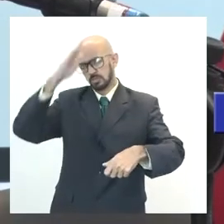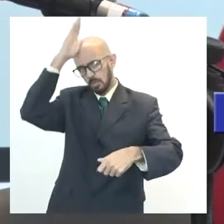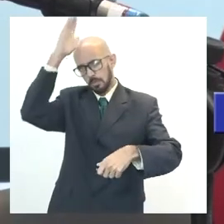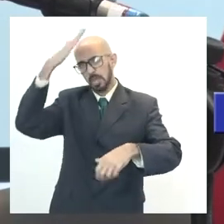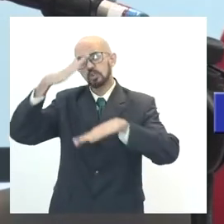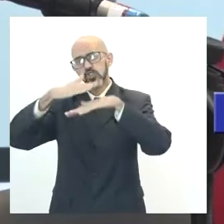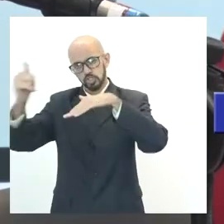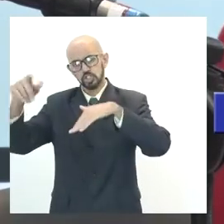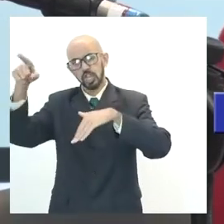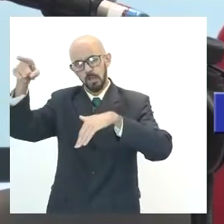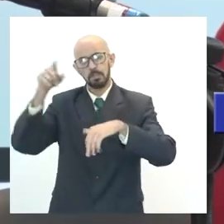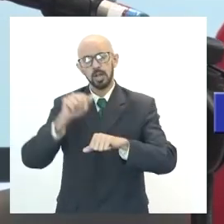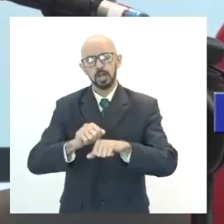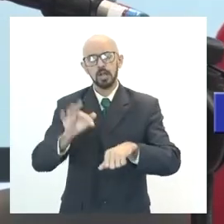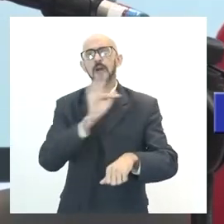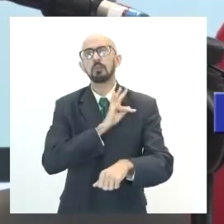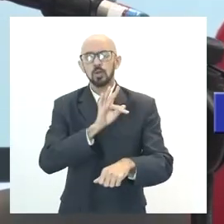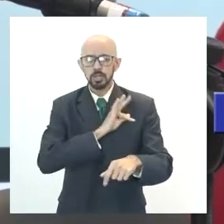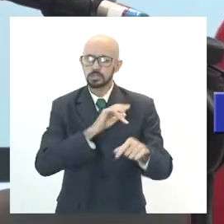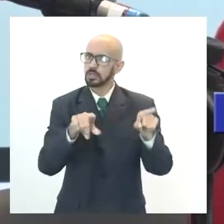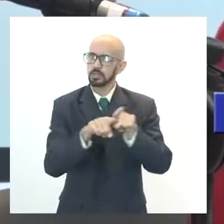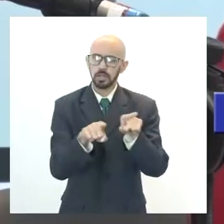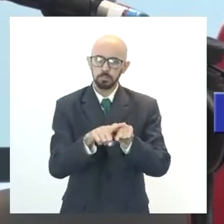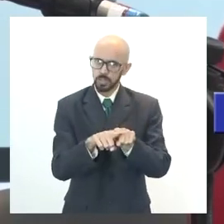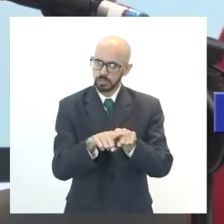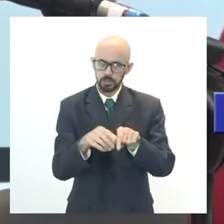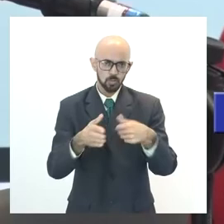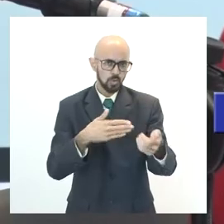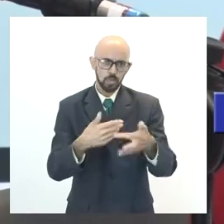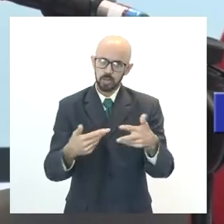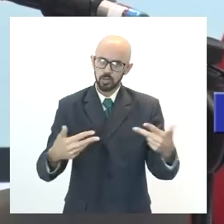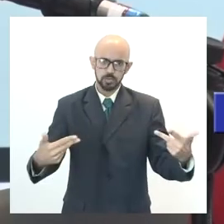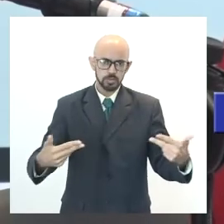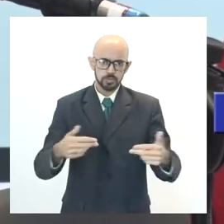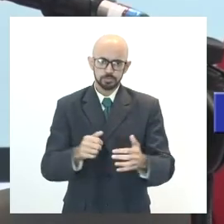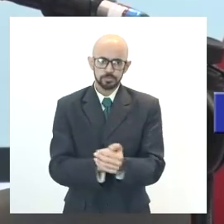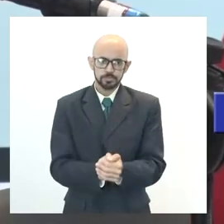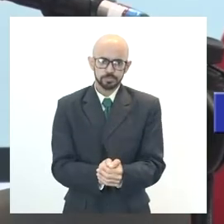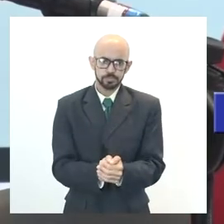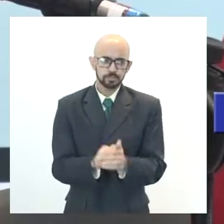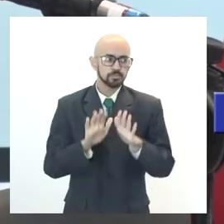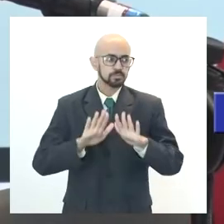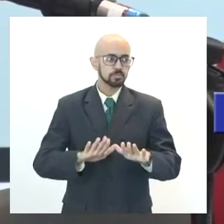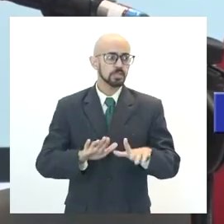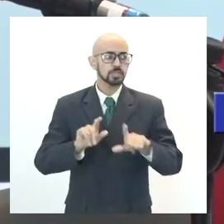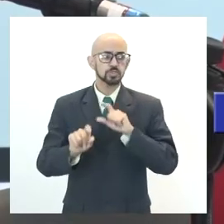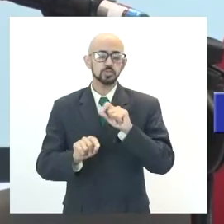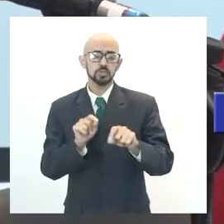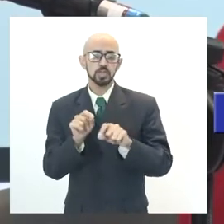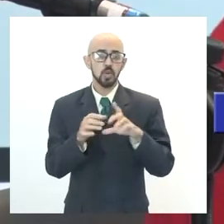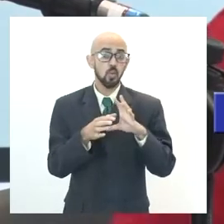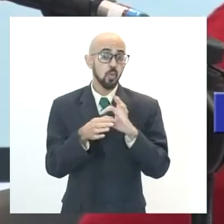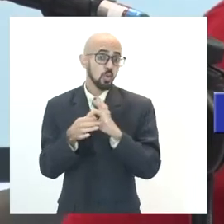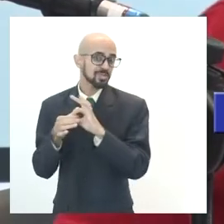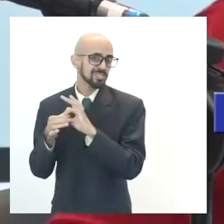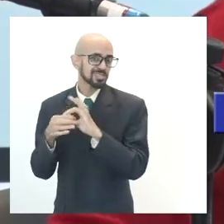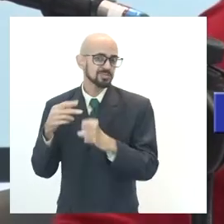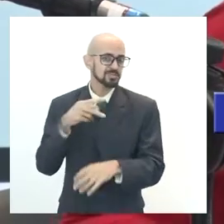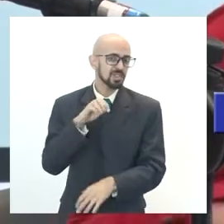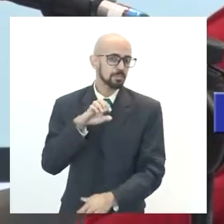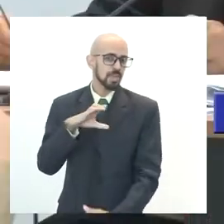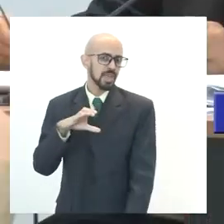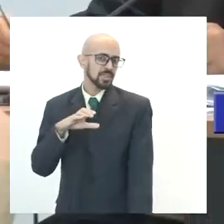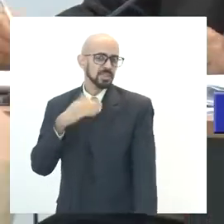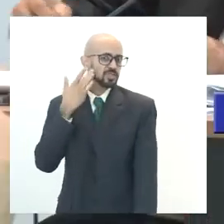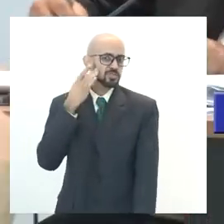coisa nós chamamos os policiais militares e quatro a situação da PEC É mas não sabemos já